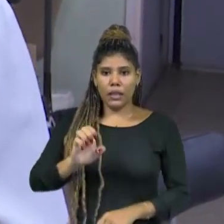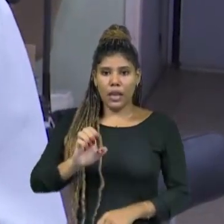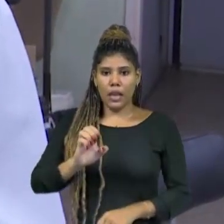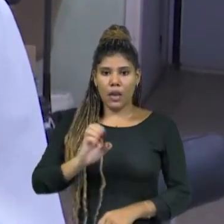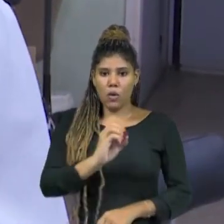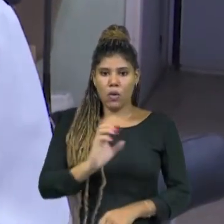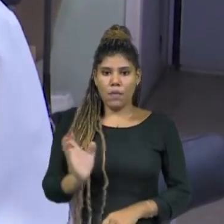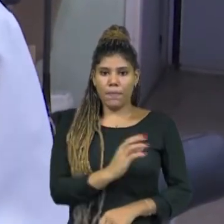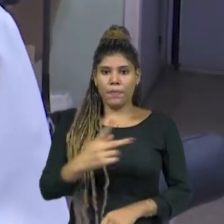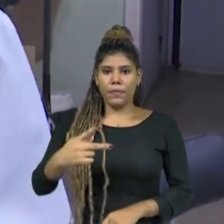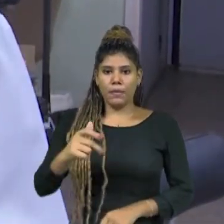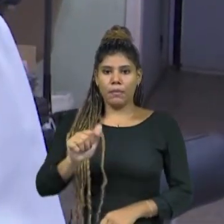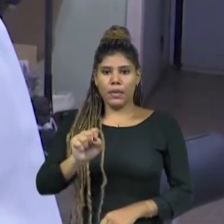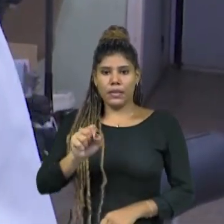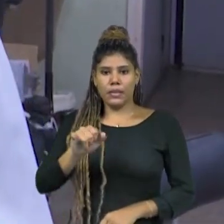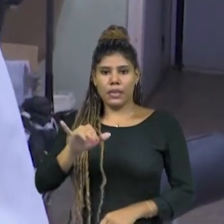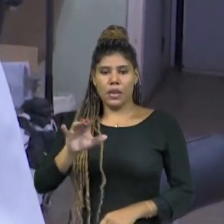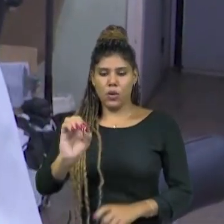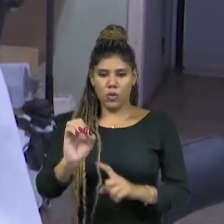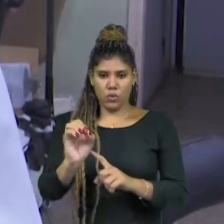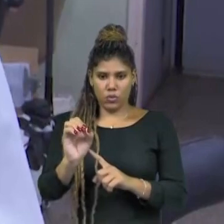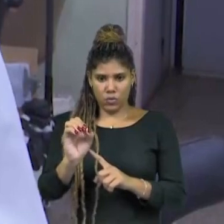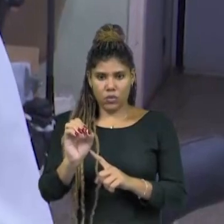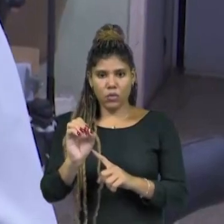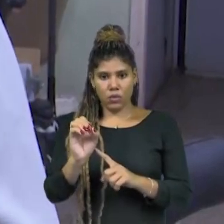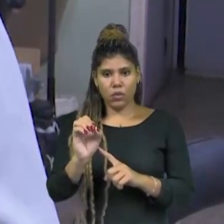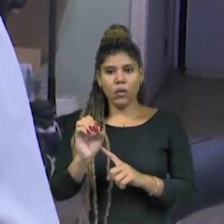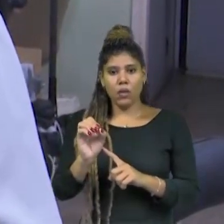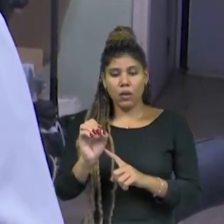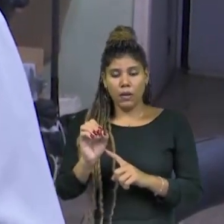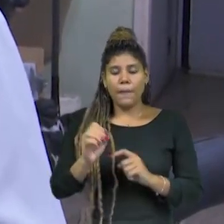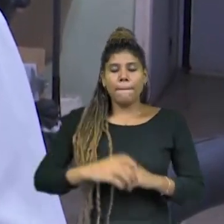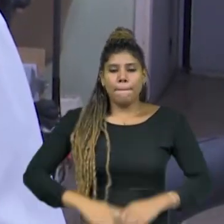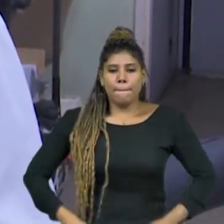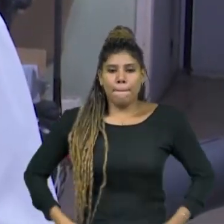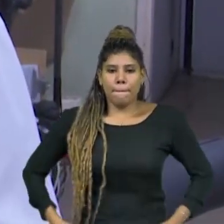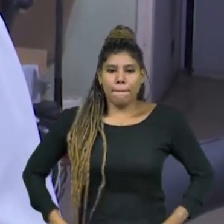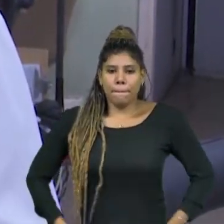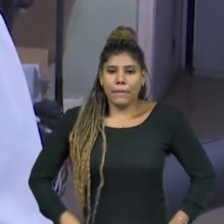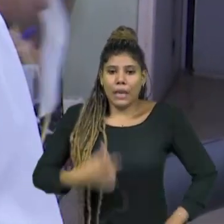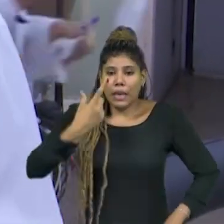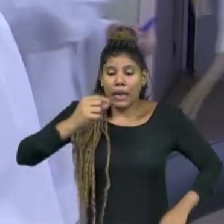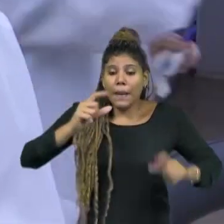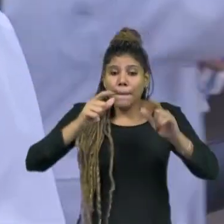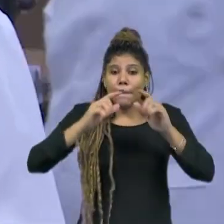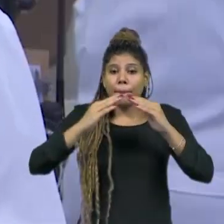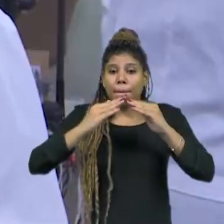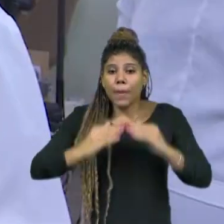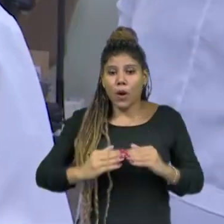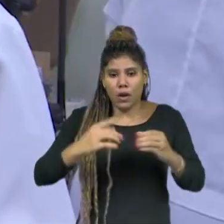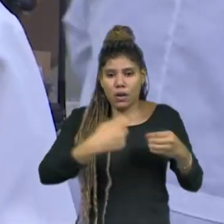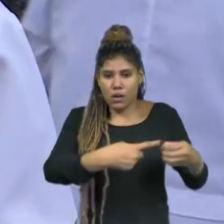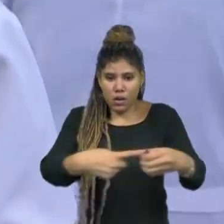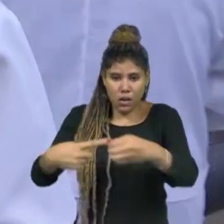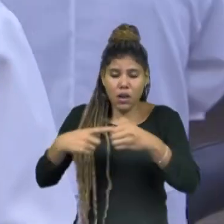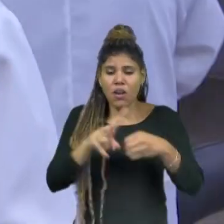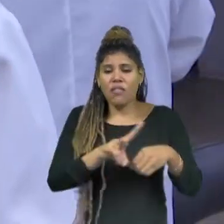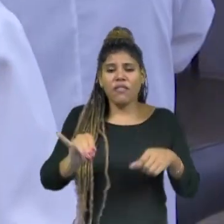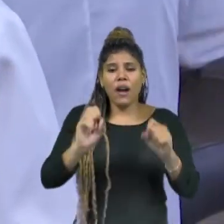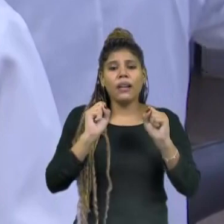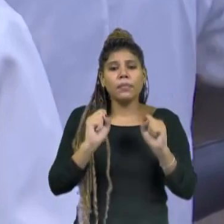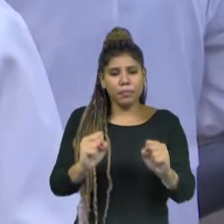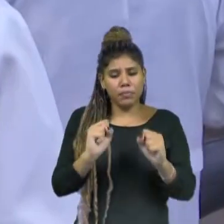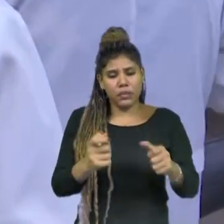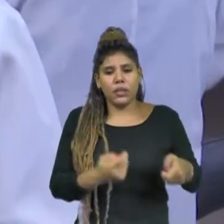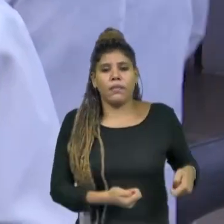Porque o posto da Praça das Torres está temporariamente em reforma. E quem mora no interior do estado também vai poder realizar sua doação